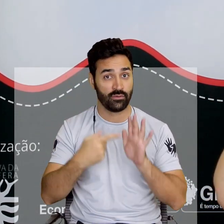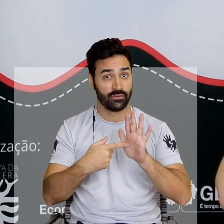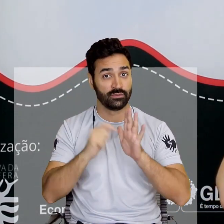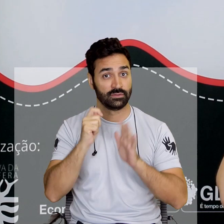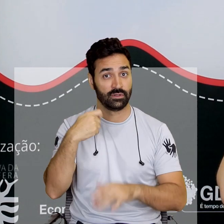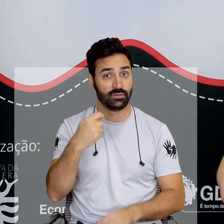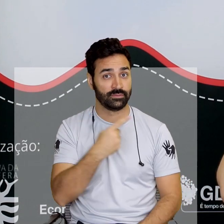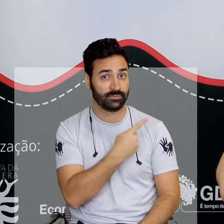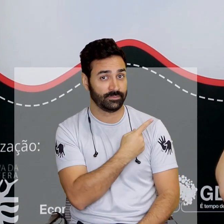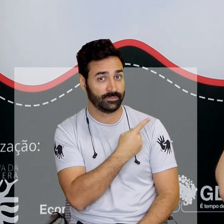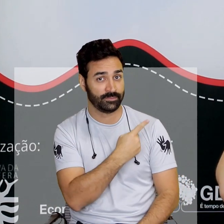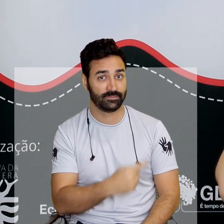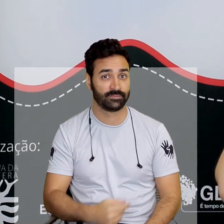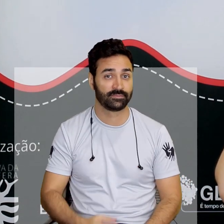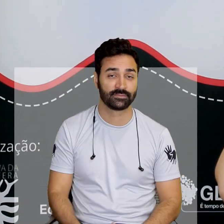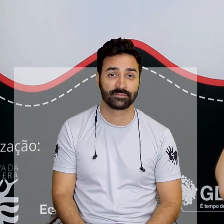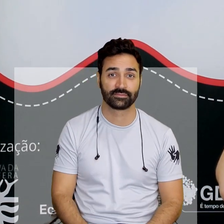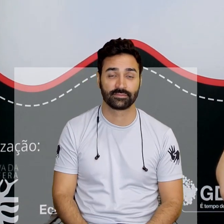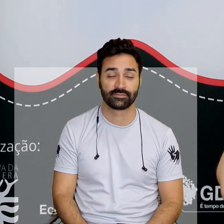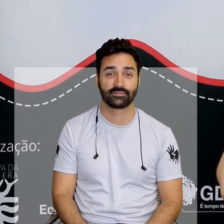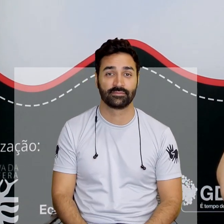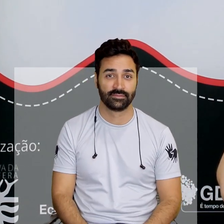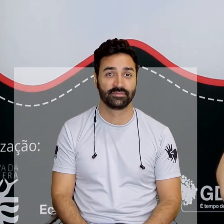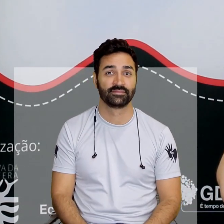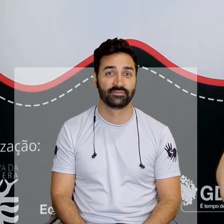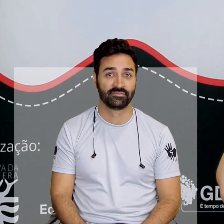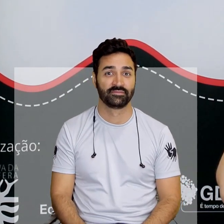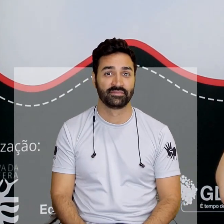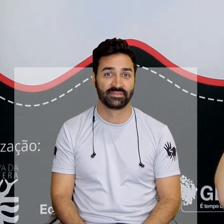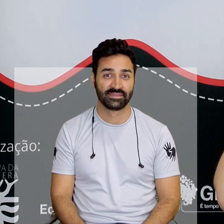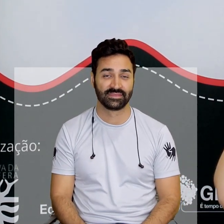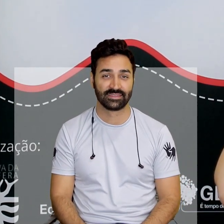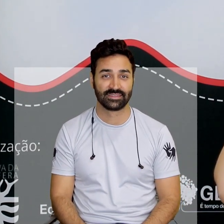engarra na bochecha e fecha.